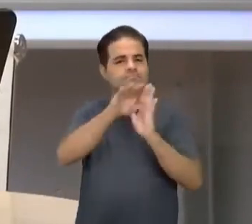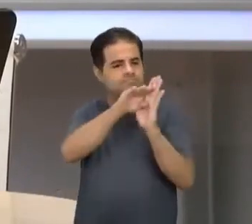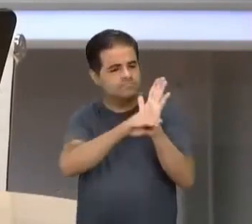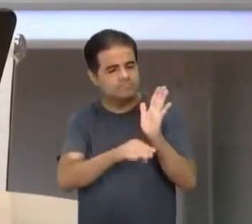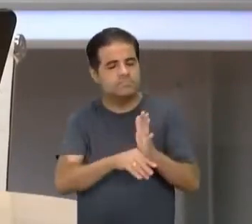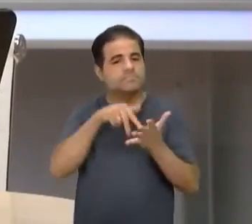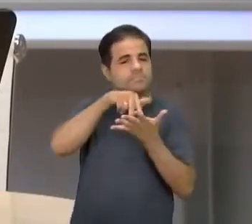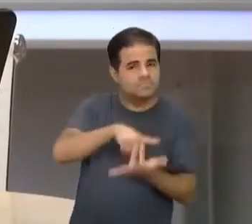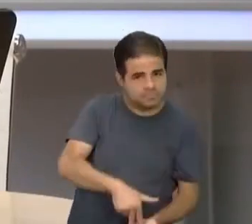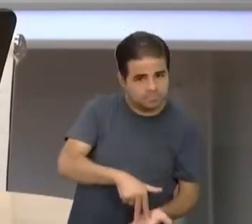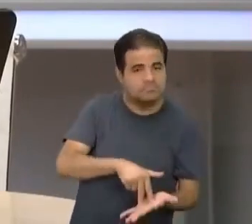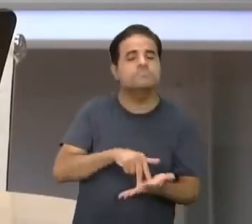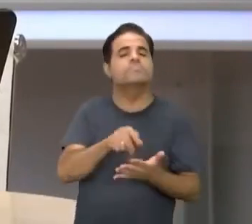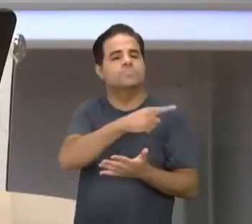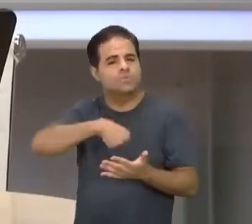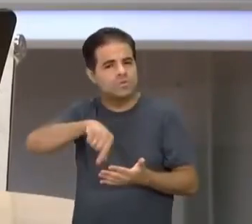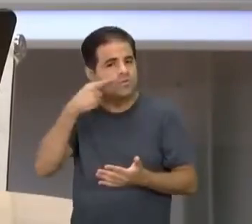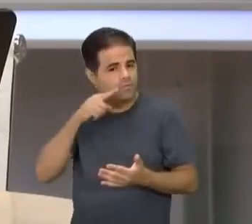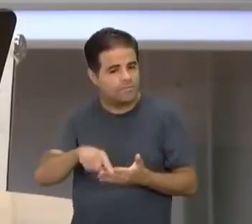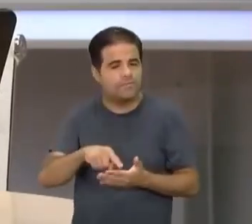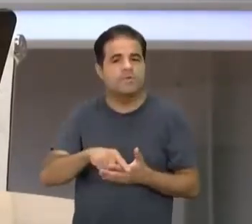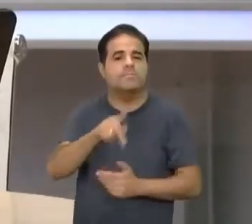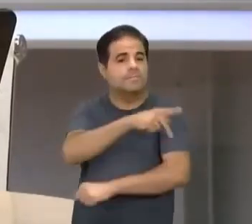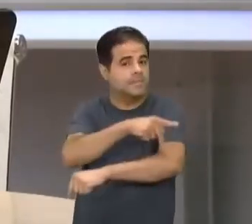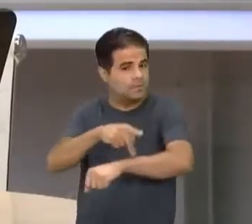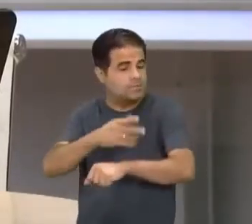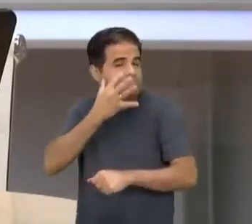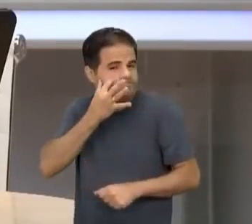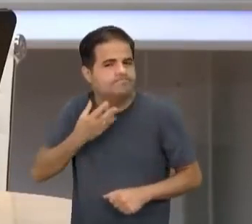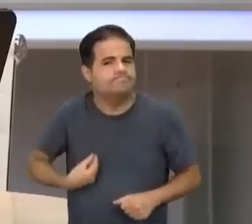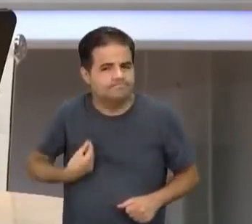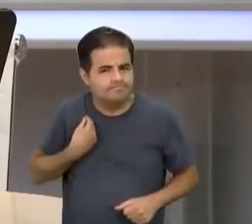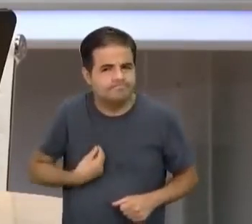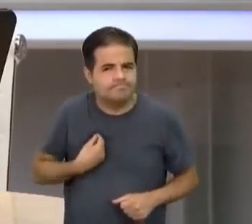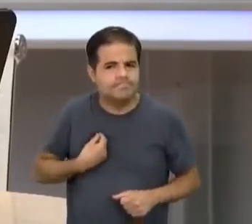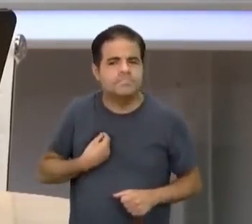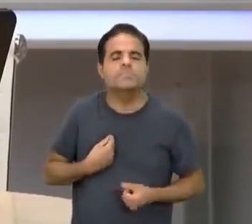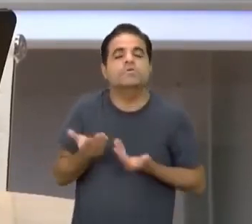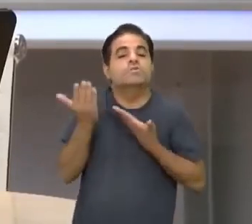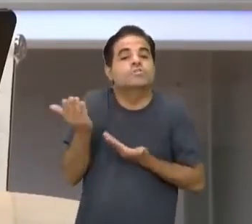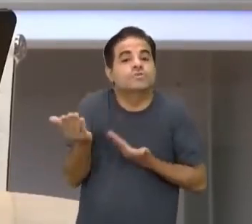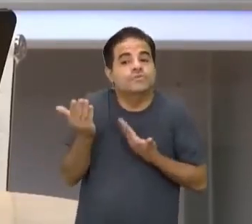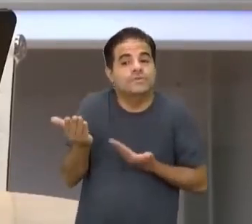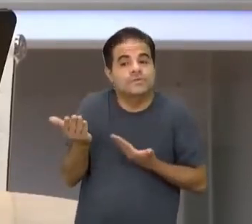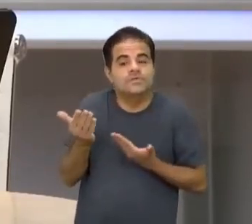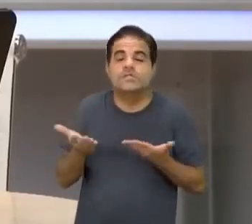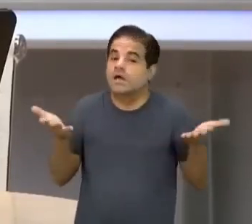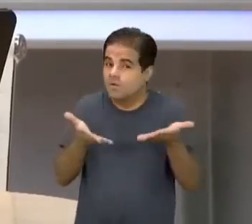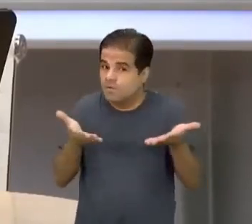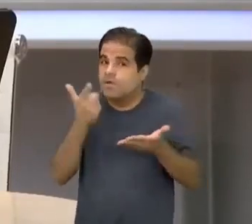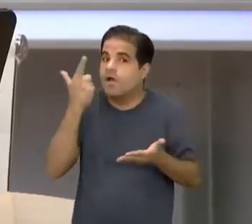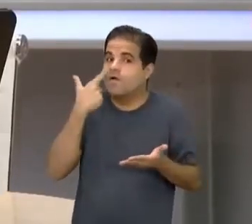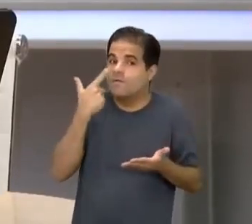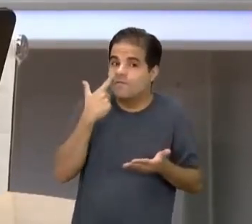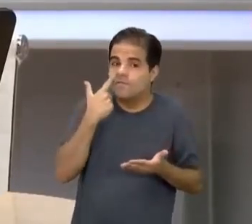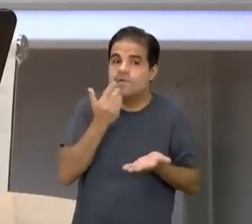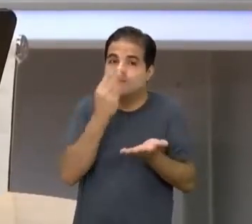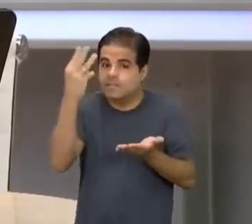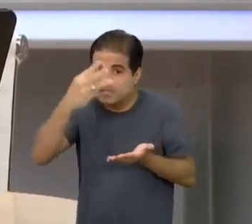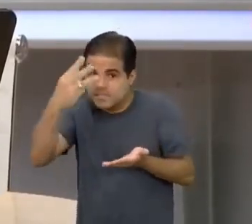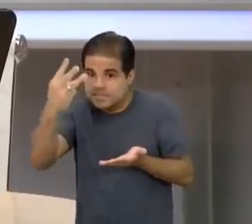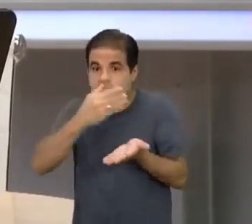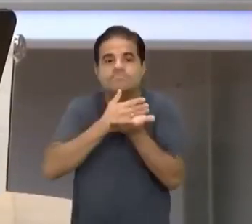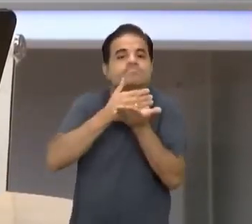né? Protagonismo juvenil. Então, a gente viu aí pedagogia da presença, protagonismo juvenil. Agora, a gente vai para o terceiro princípio. O